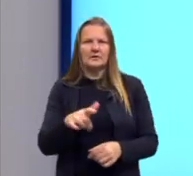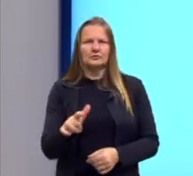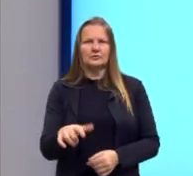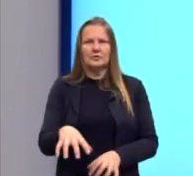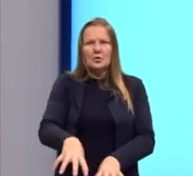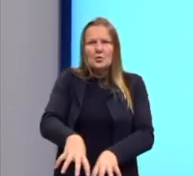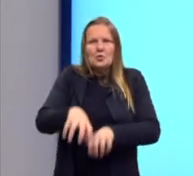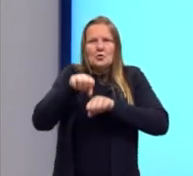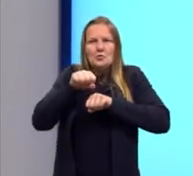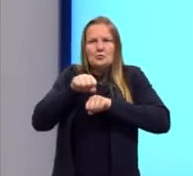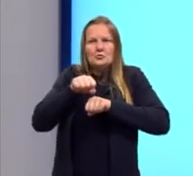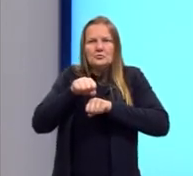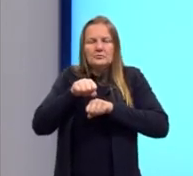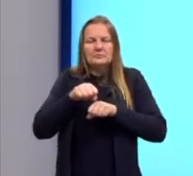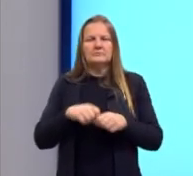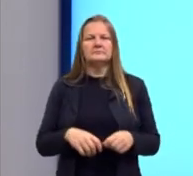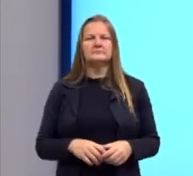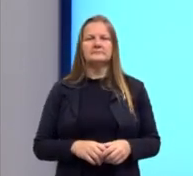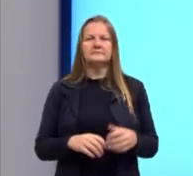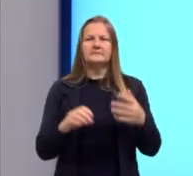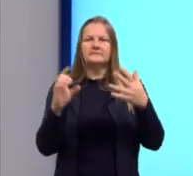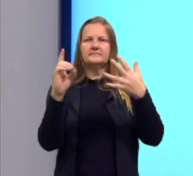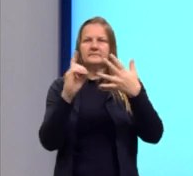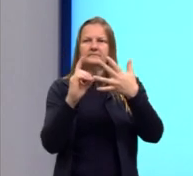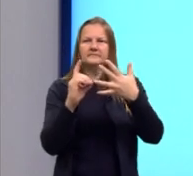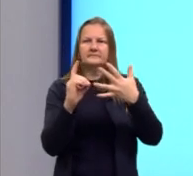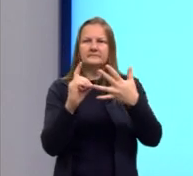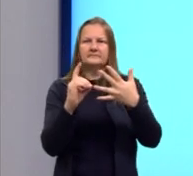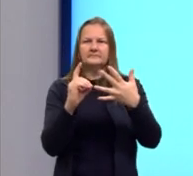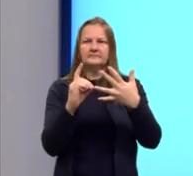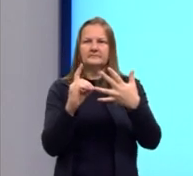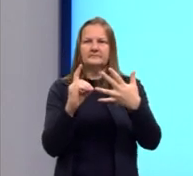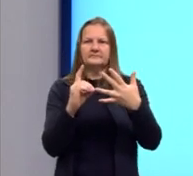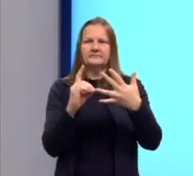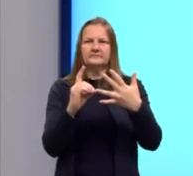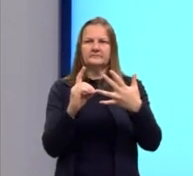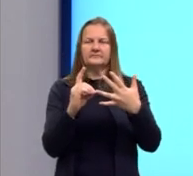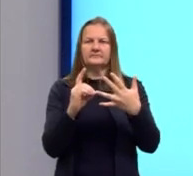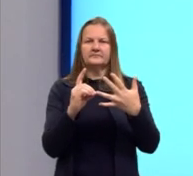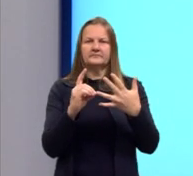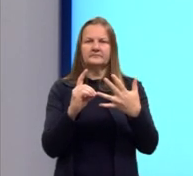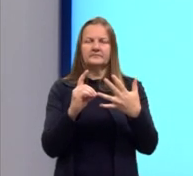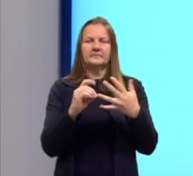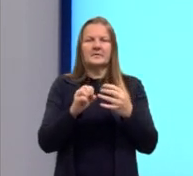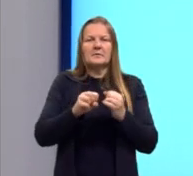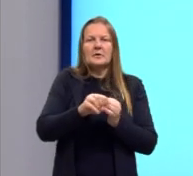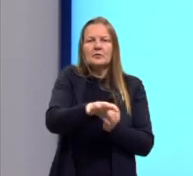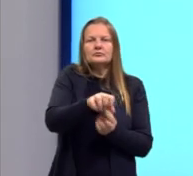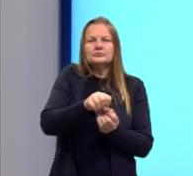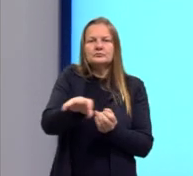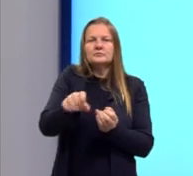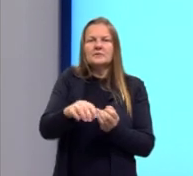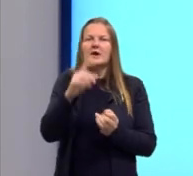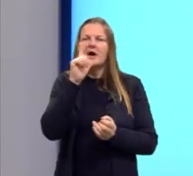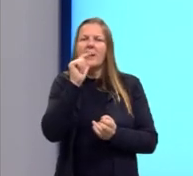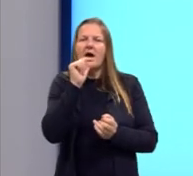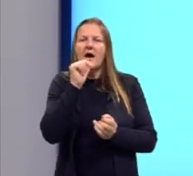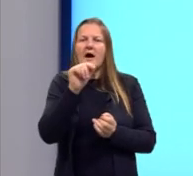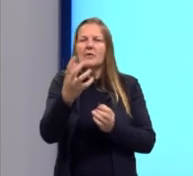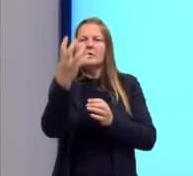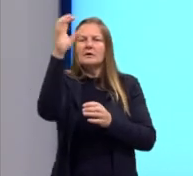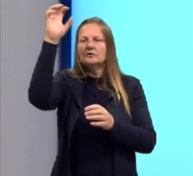é de pegar essas cargas elétricas do solo tá a letra de uma rede de coleta de água